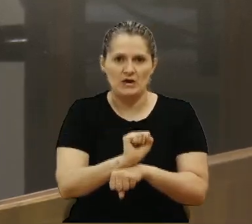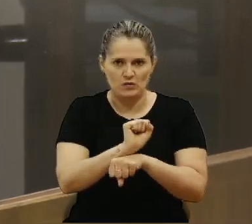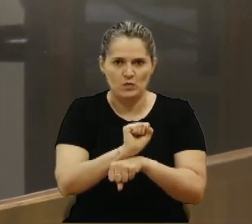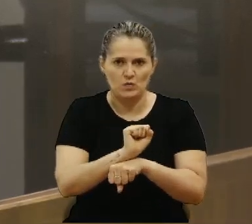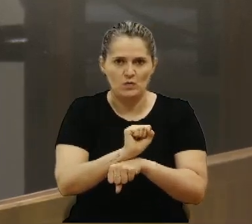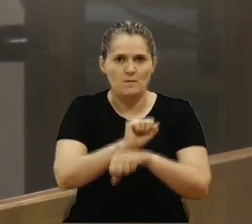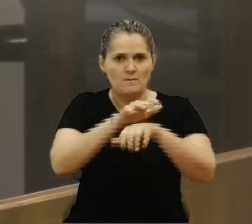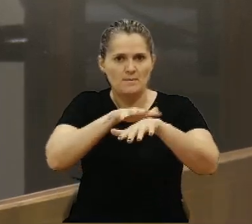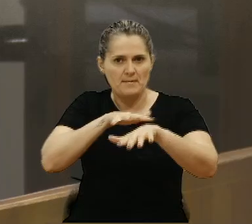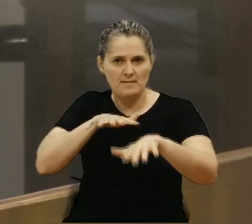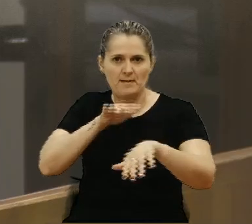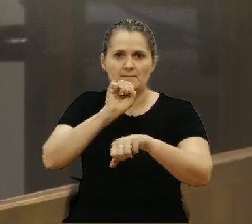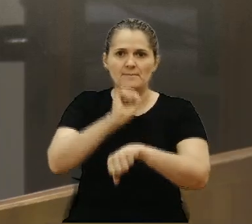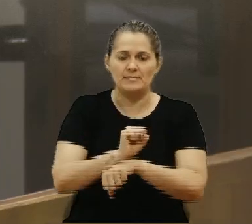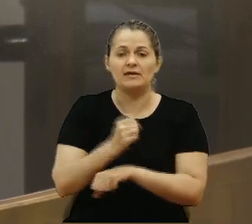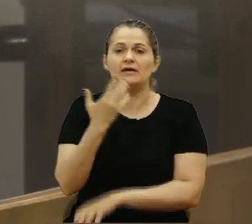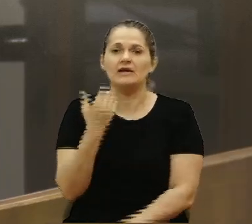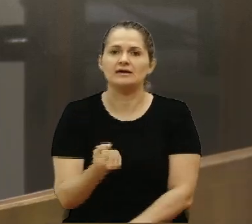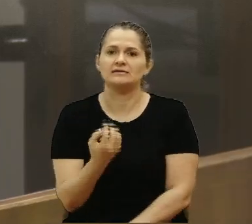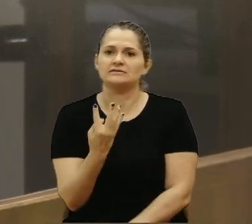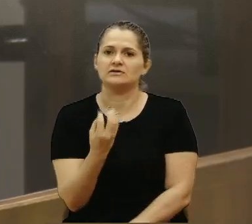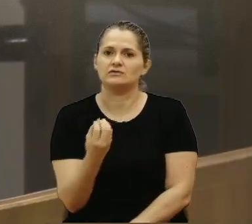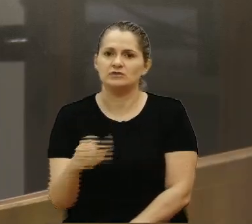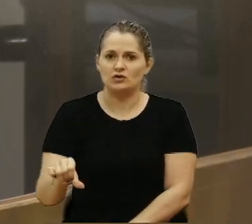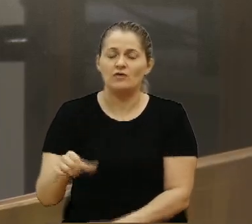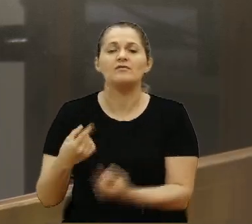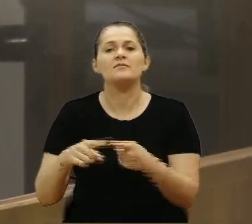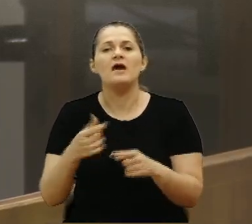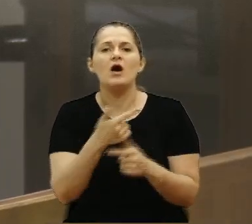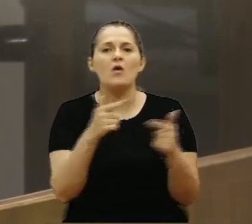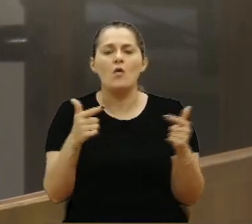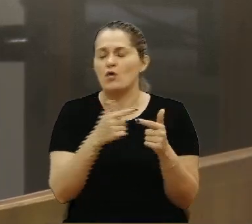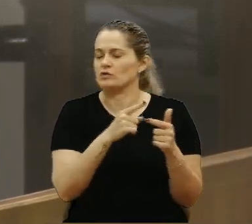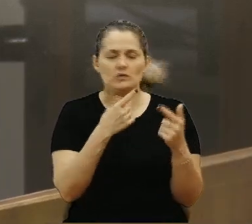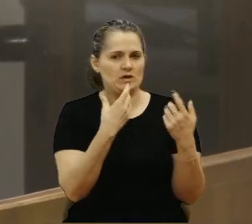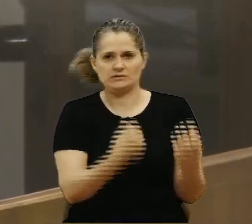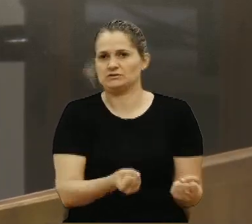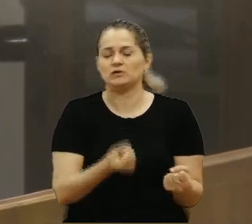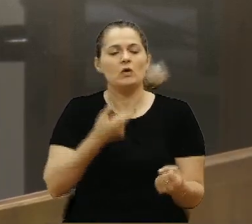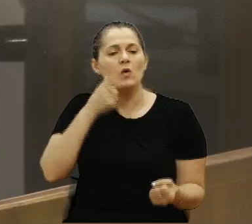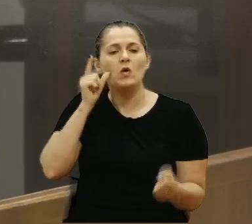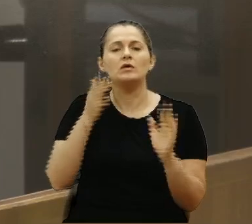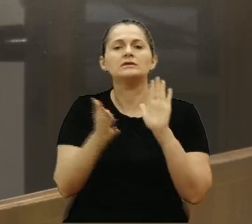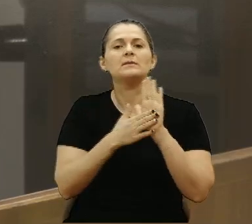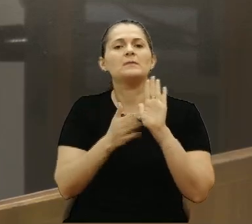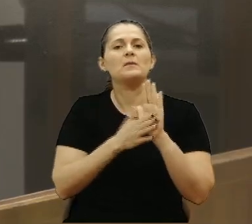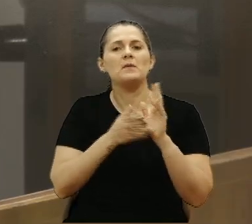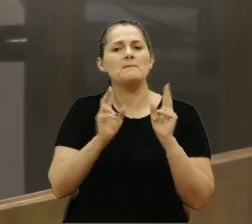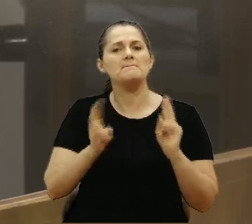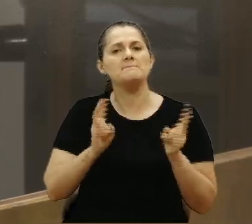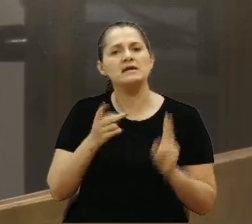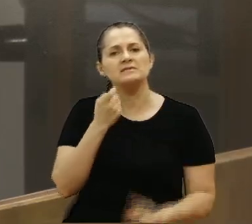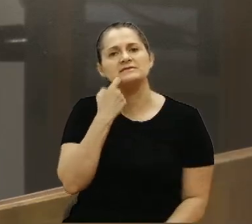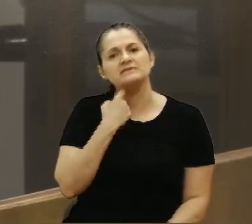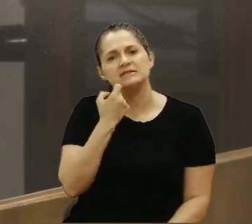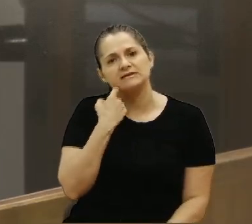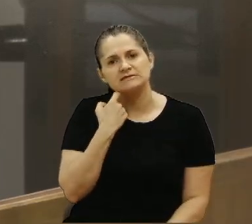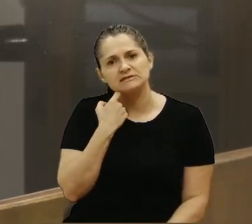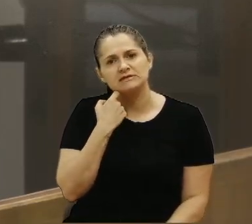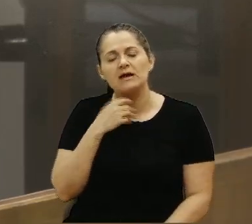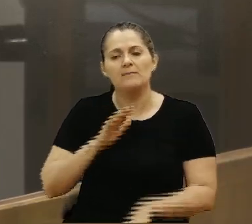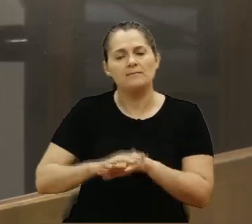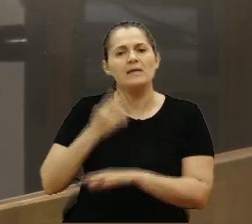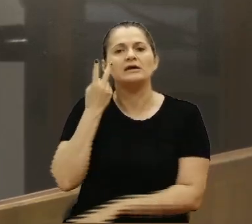a 409, mas o resto continuamos no mesmo pé. Aí ontem repetiram a proposta de sexta-feira. Aí a gente está dando mais